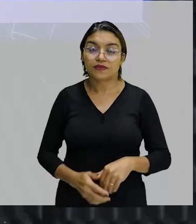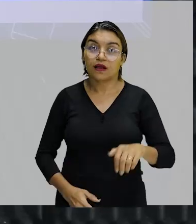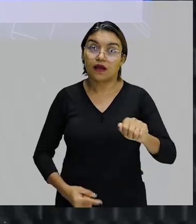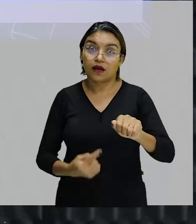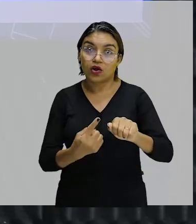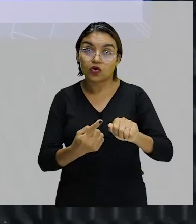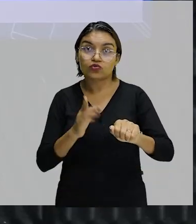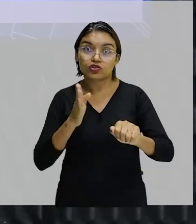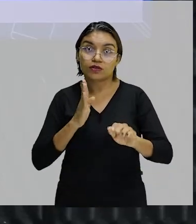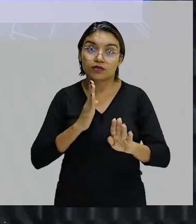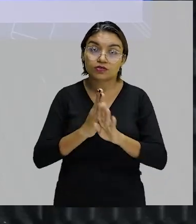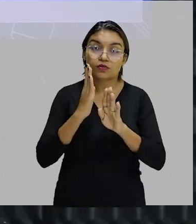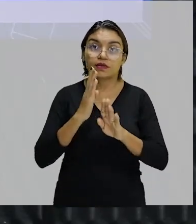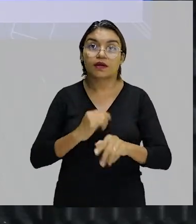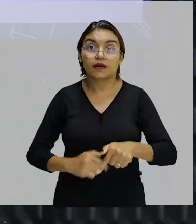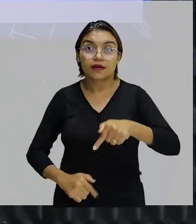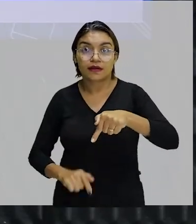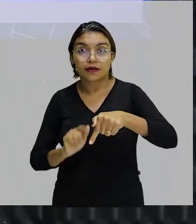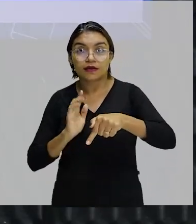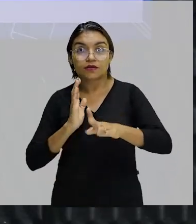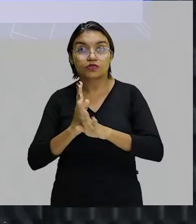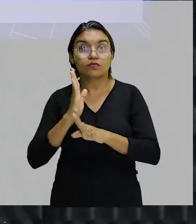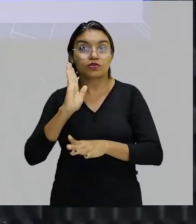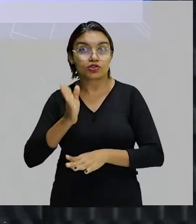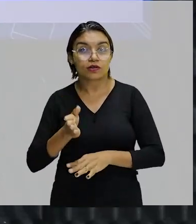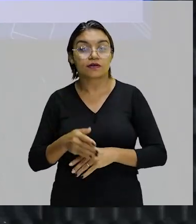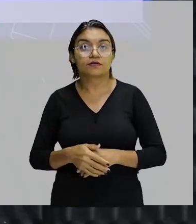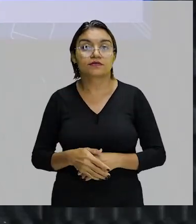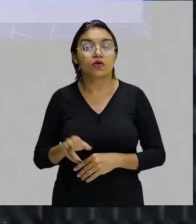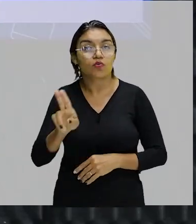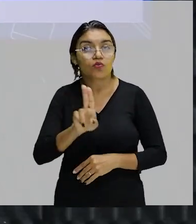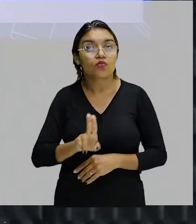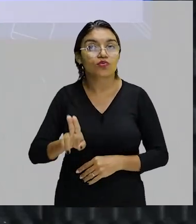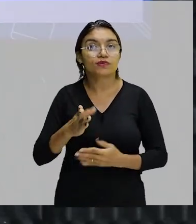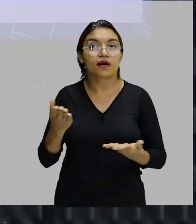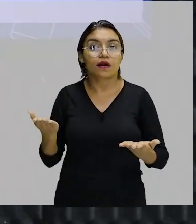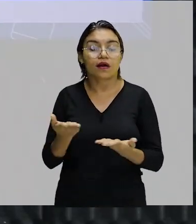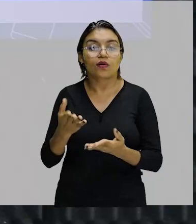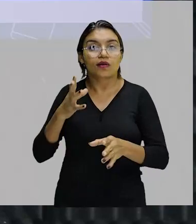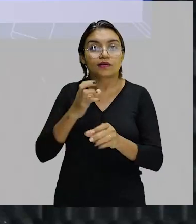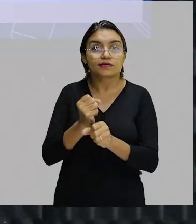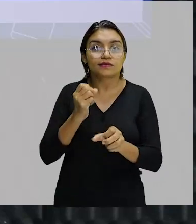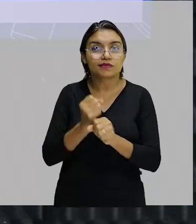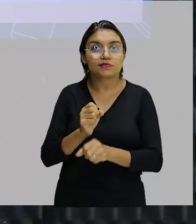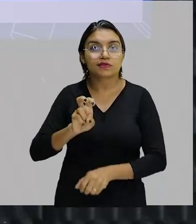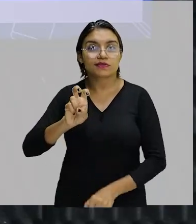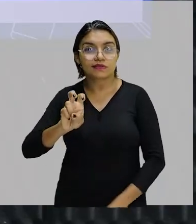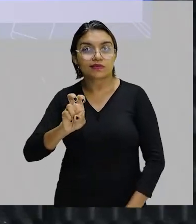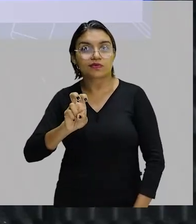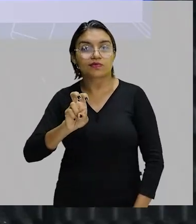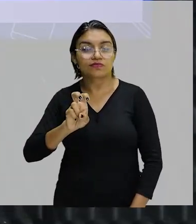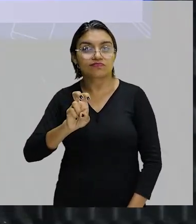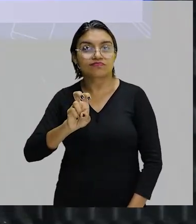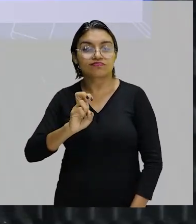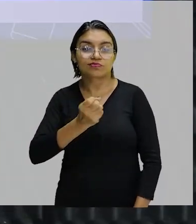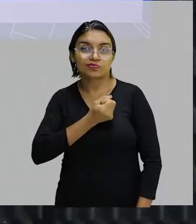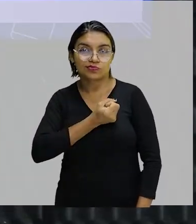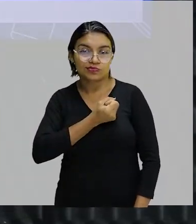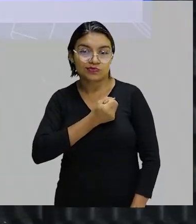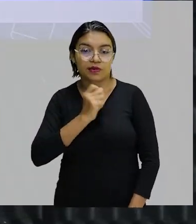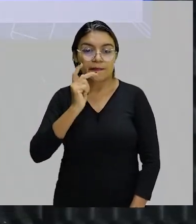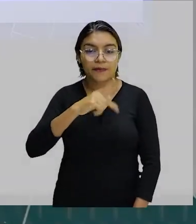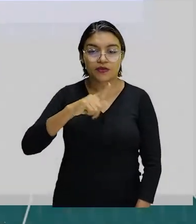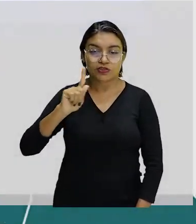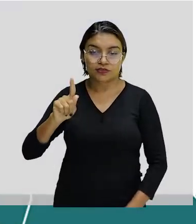termo, já sei a razão, já posso, né, fazer o uso da soma de 5 termos da PG. Vamos a